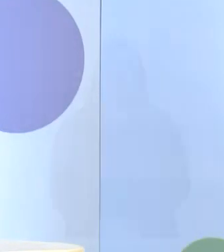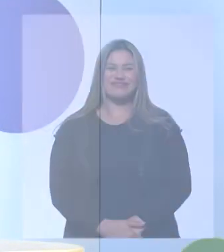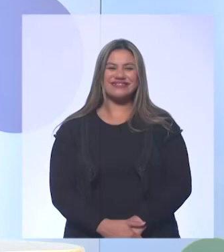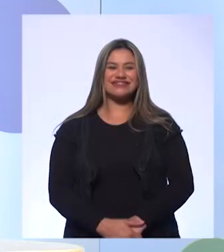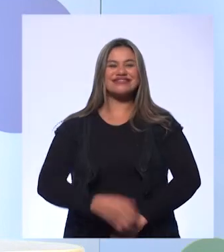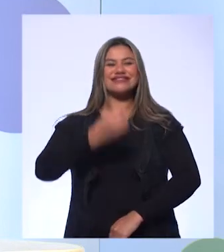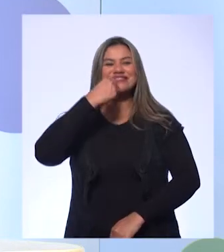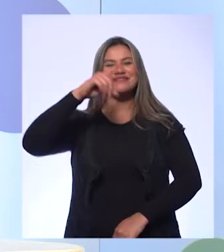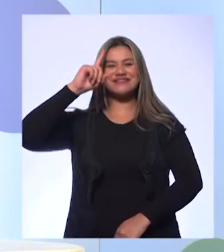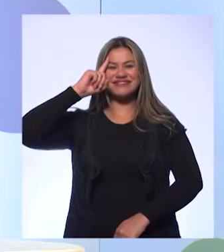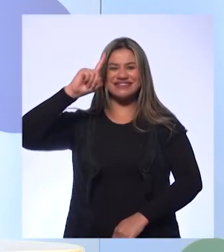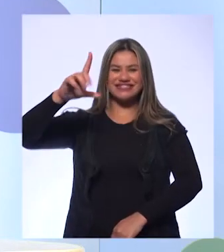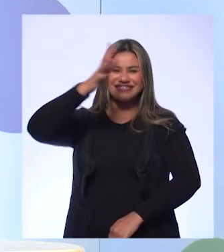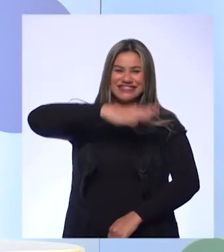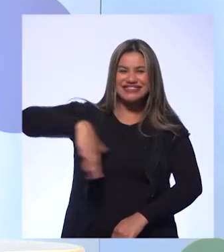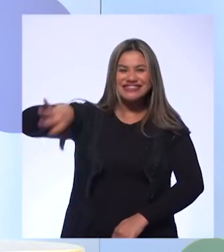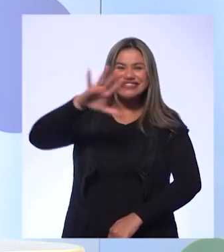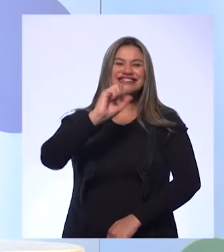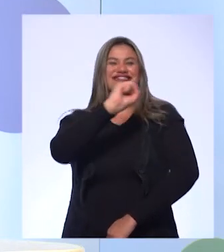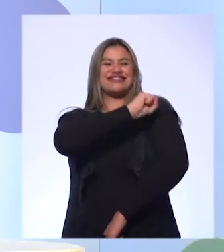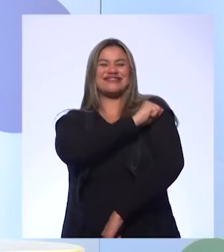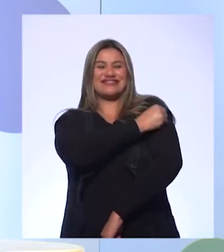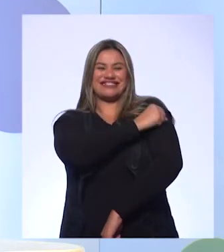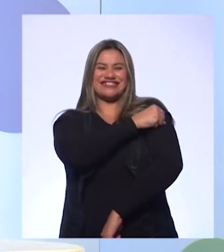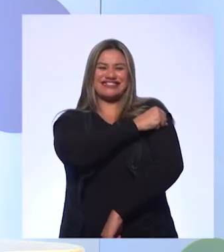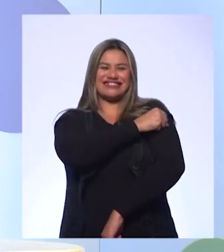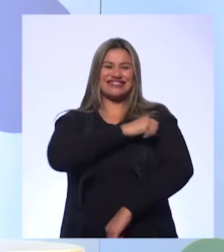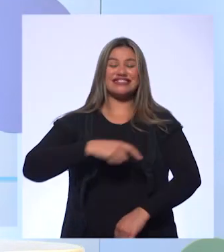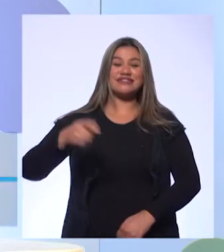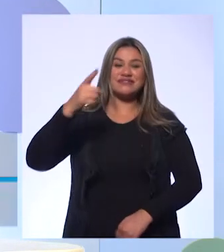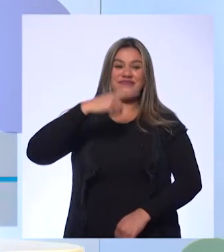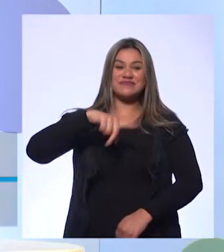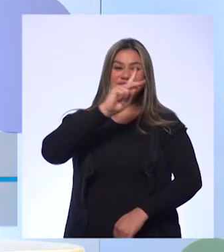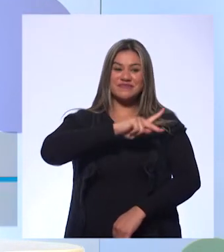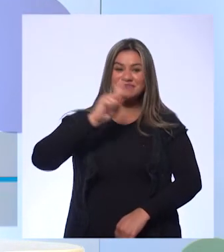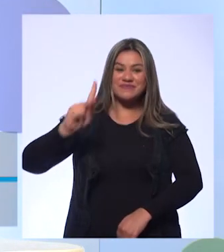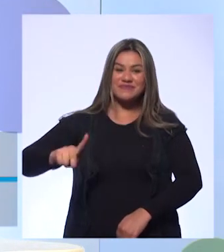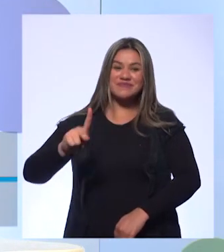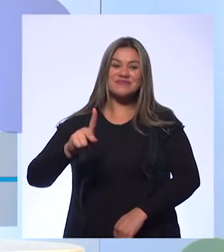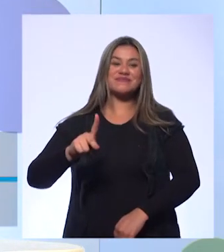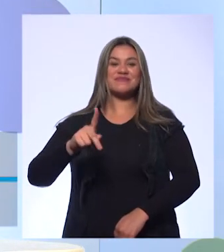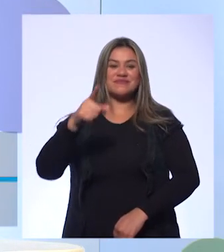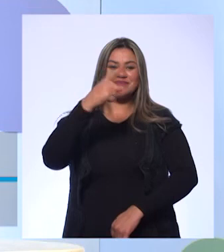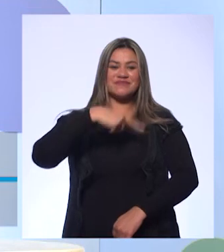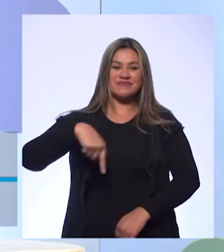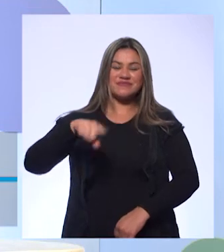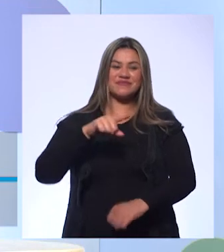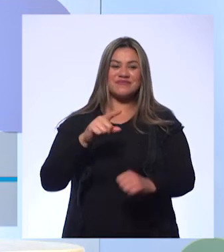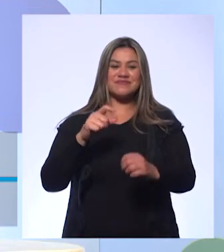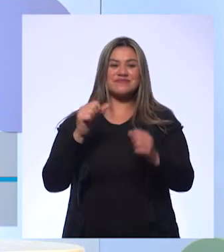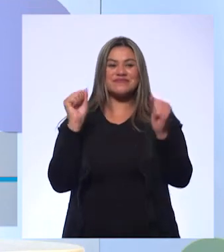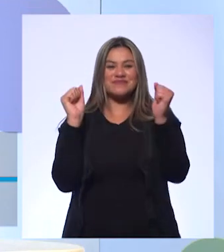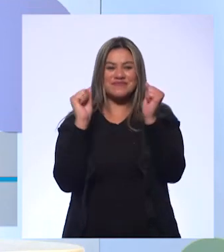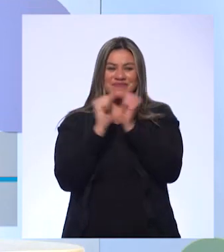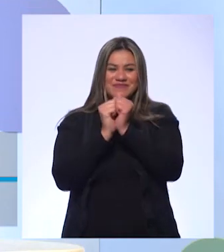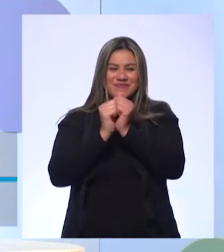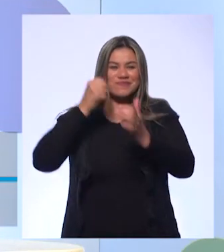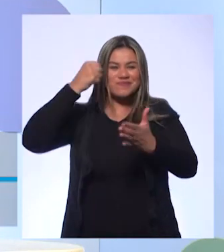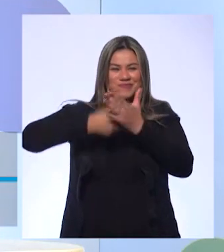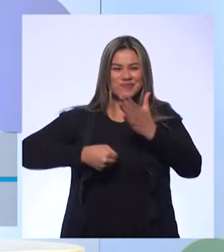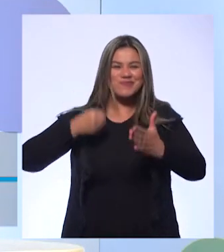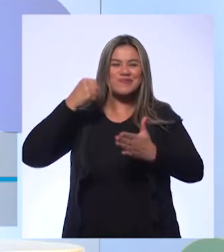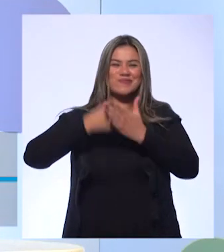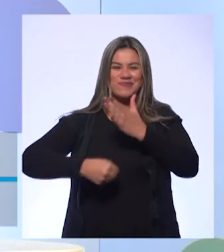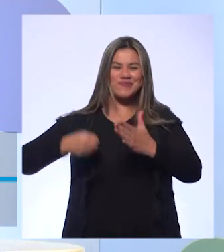bom dia garotada do oitavo ano nossos colegas professores que estão aí na lida na